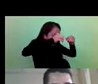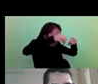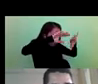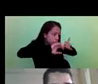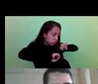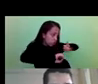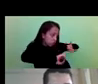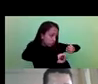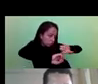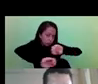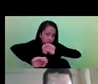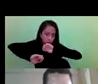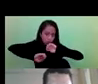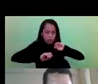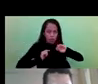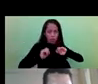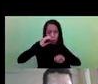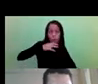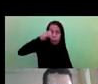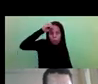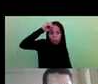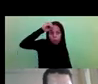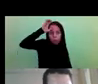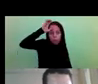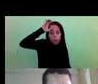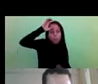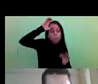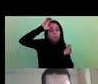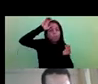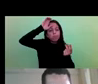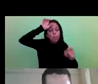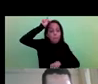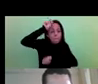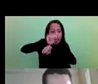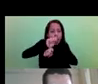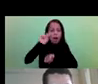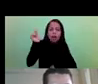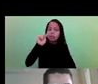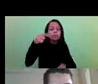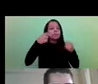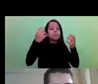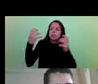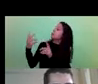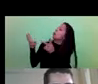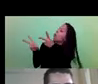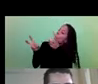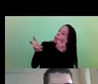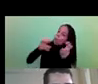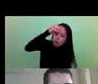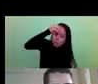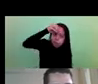é estático. E, por fim, a questão dos valores e princípios